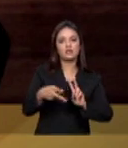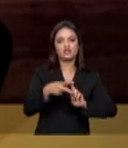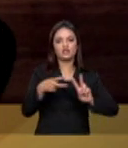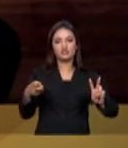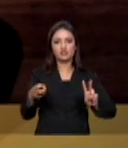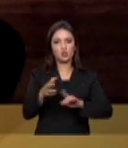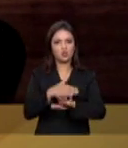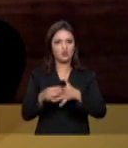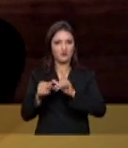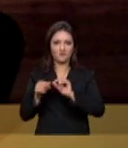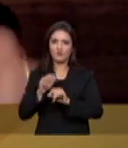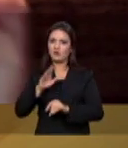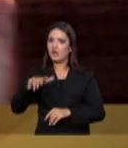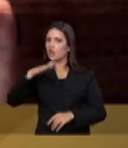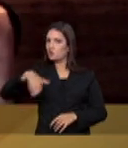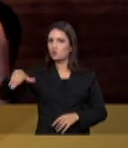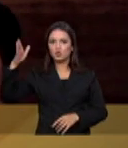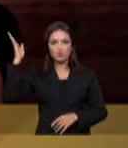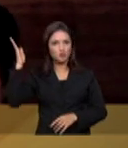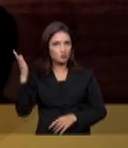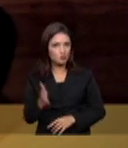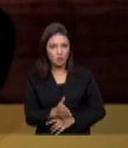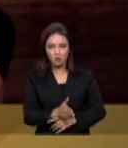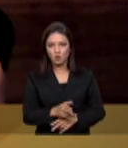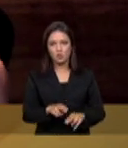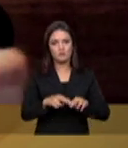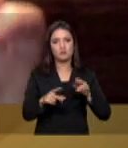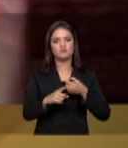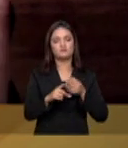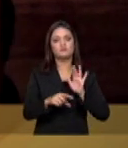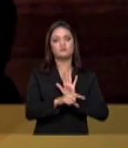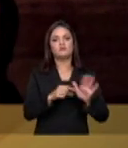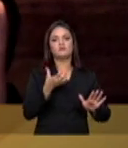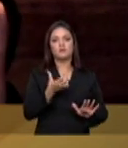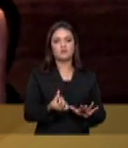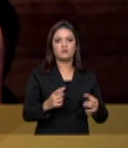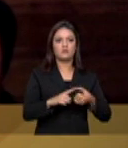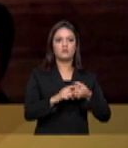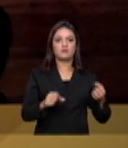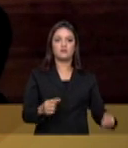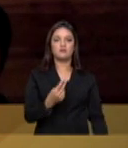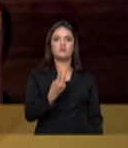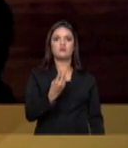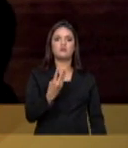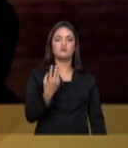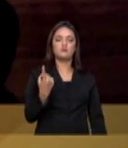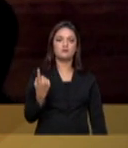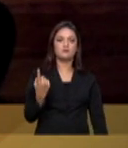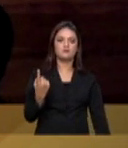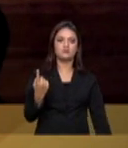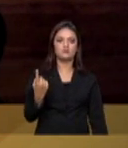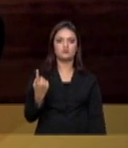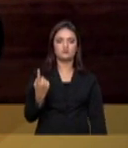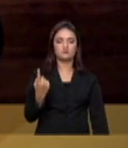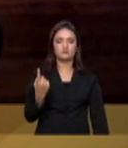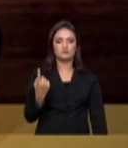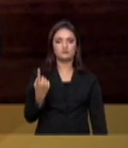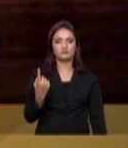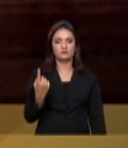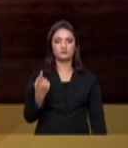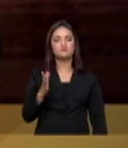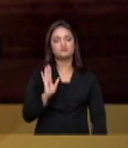nulos e extintos nos termos do parágrafo 1 do artigo 231 vigente